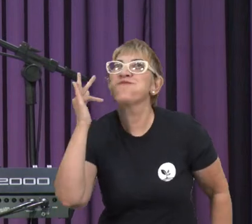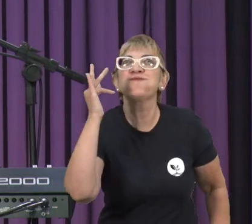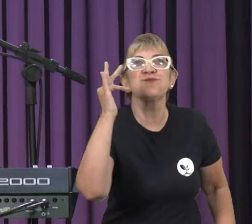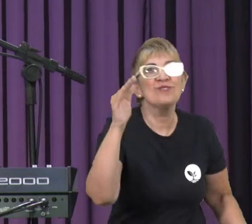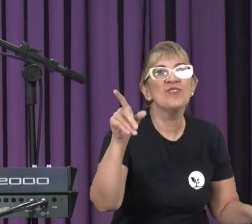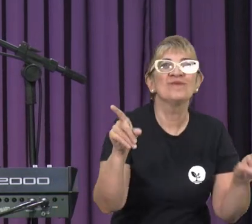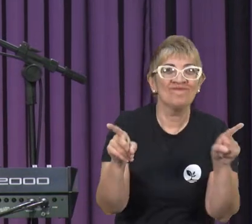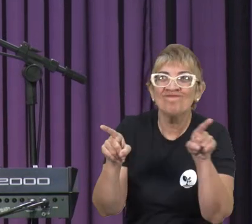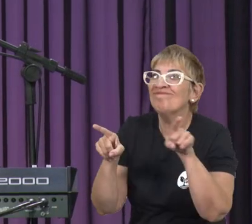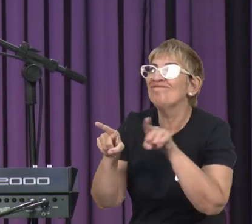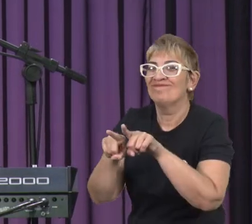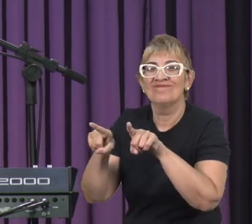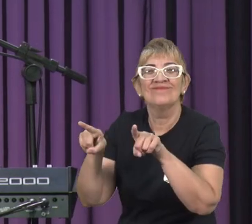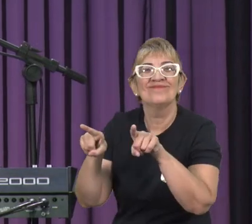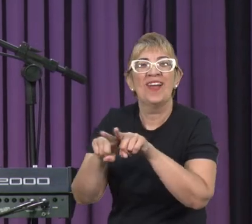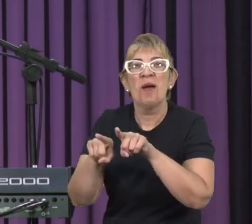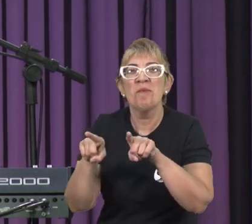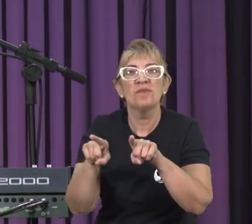Fazer